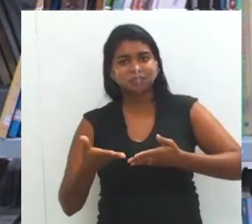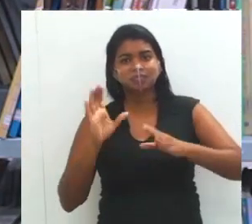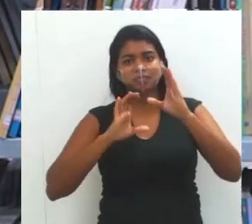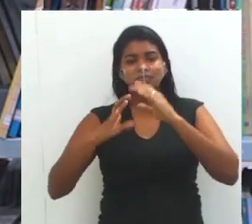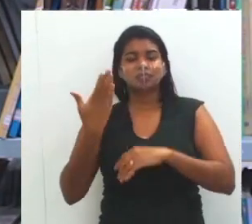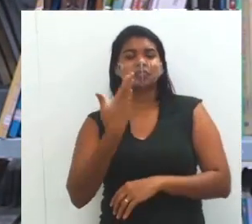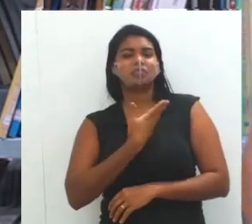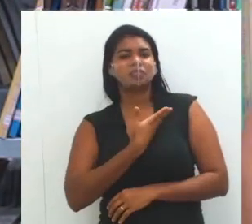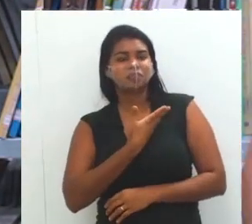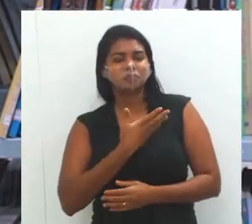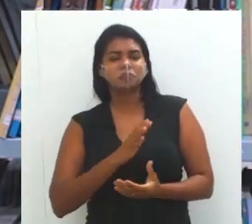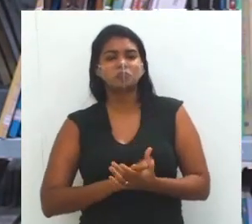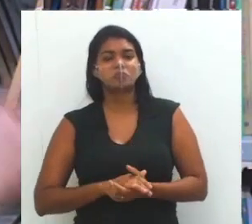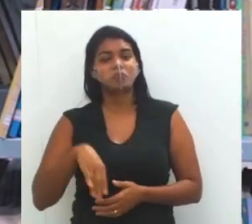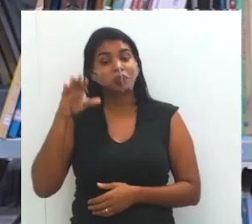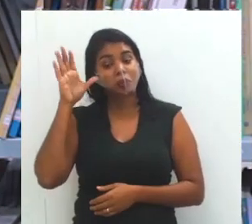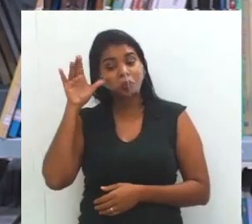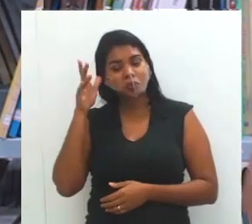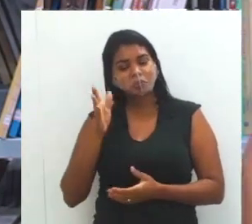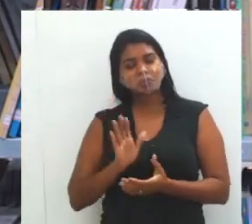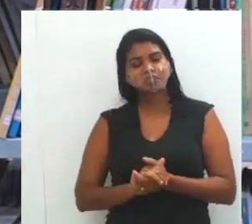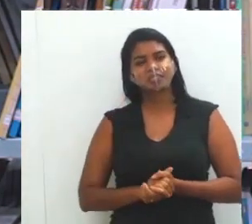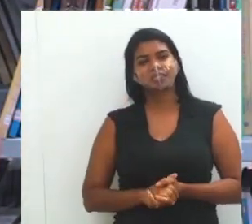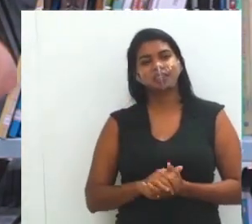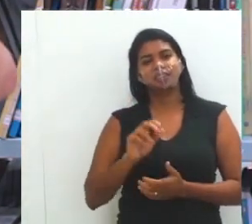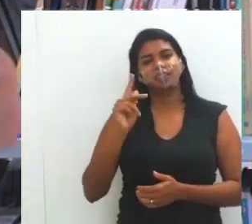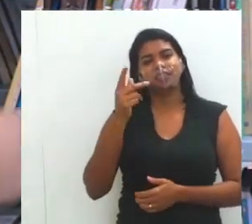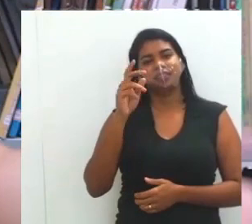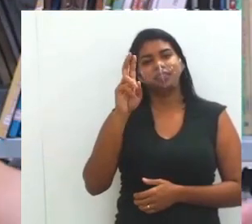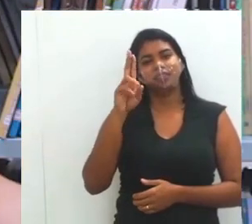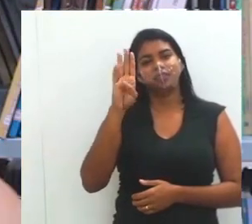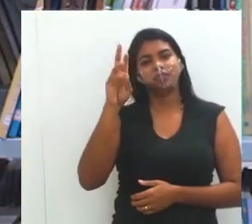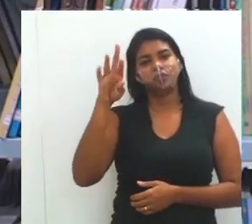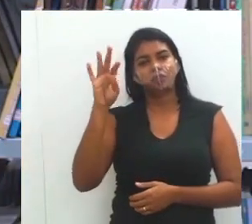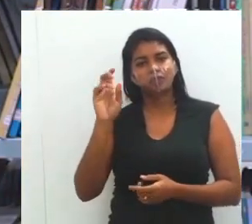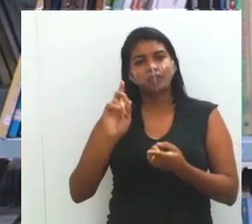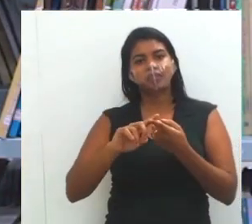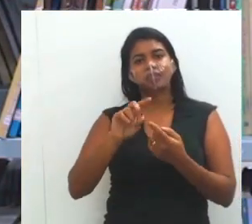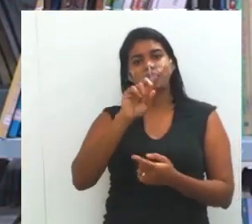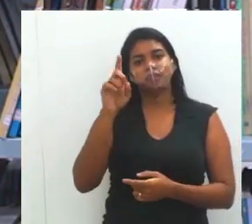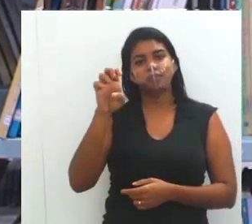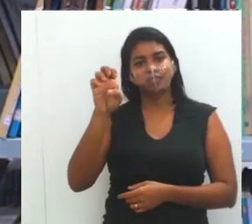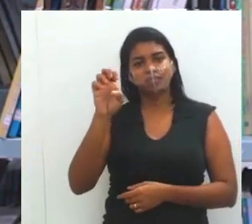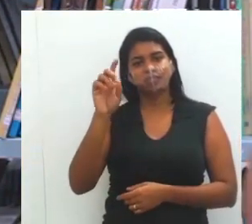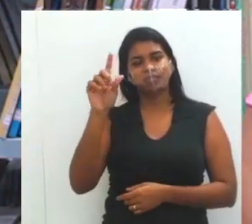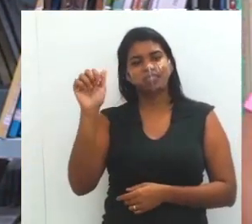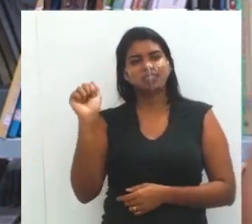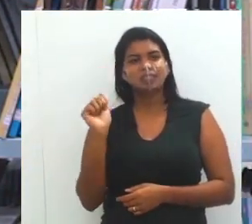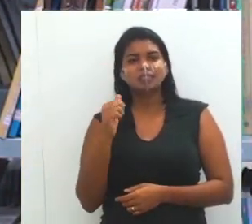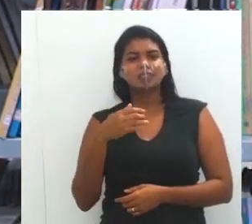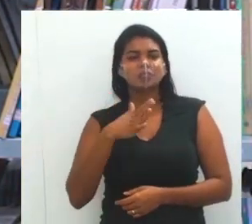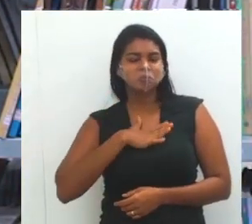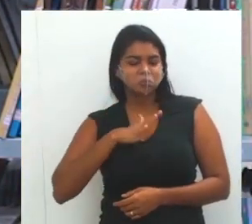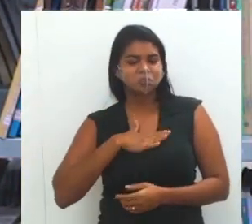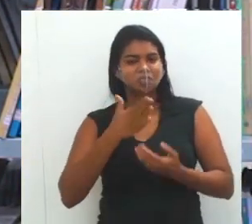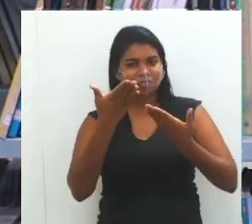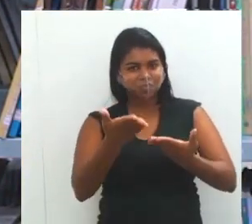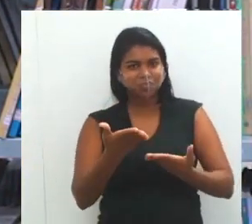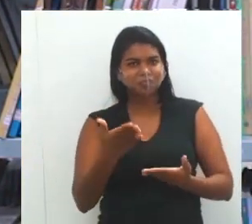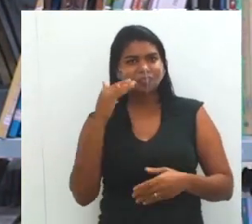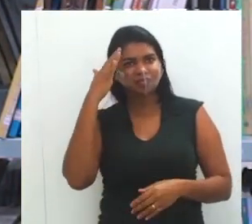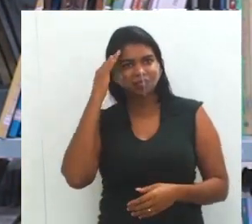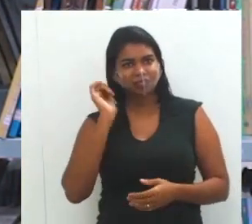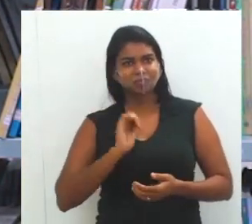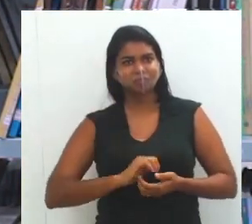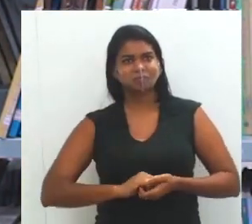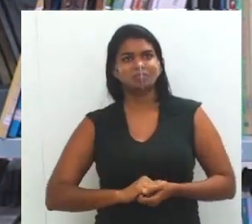Humberto Teixeira e Zé Dantas. Uma curiosidade, não sei se todos sabem aqui, mas gostaria que vocês soubessem que